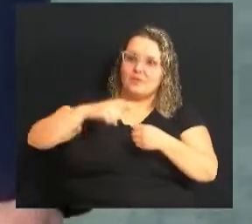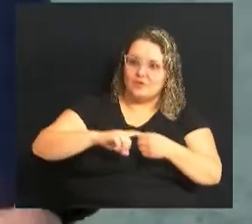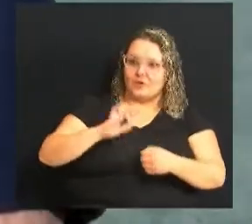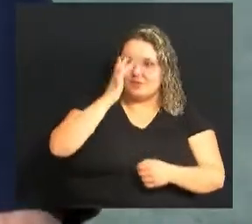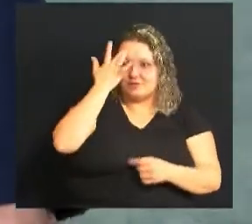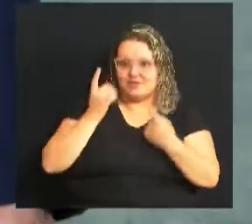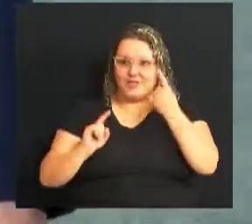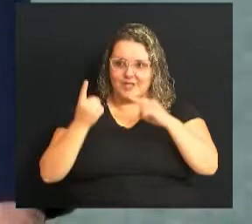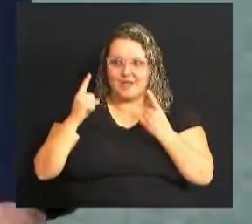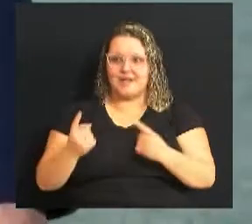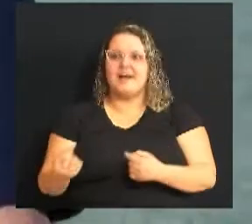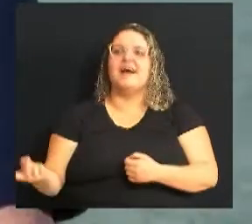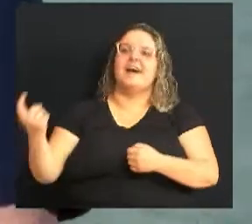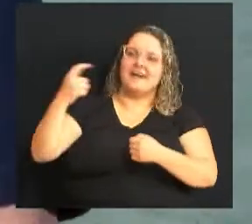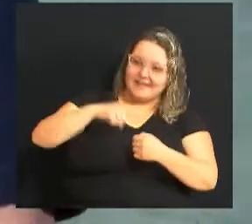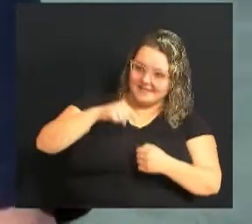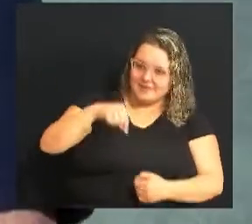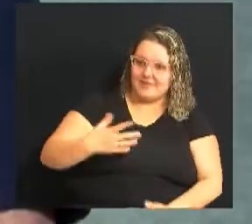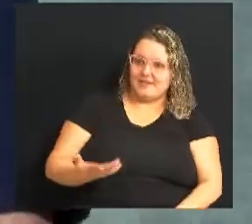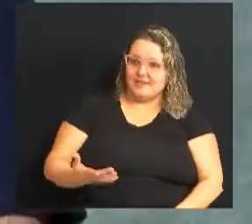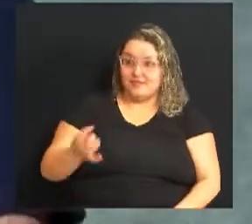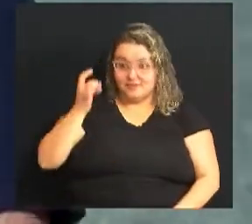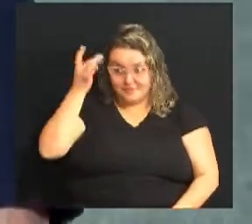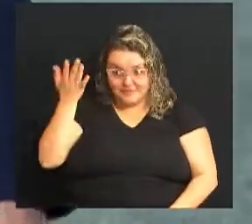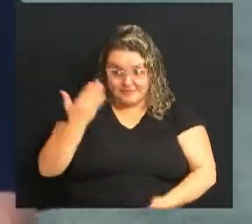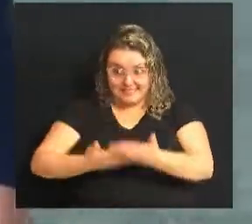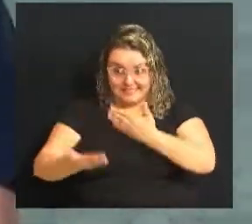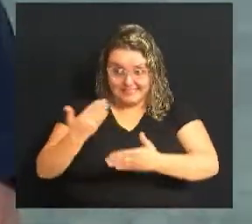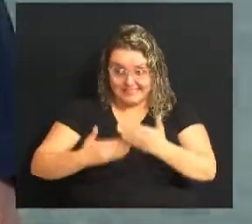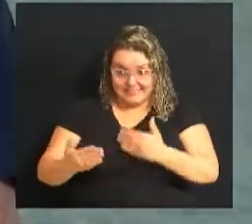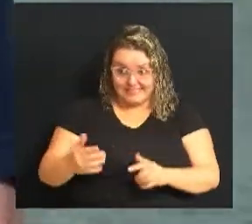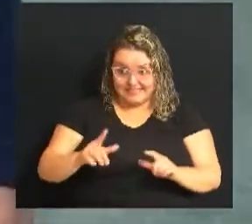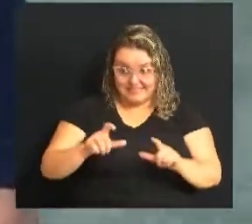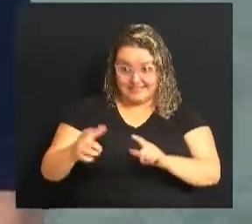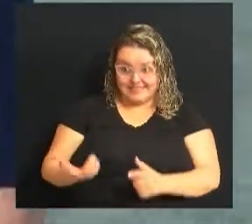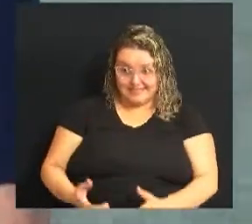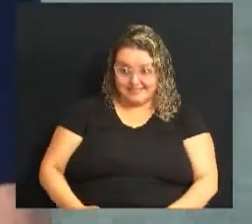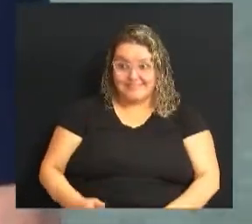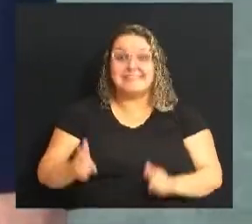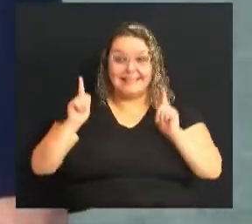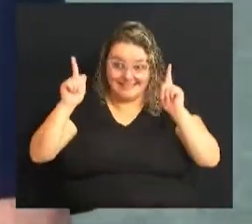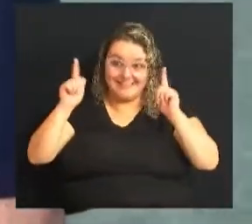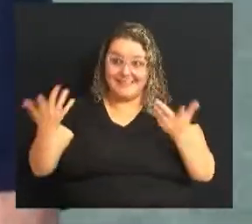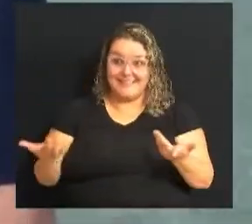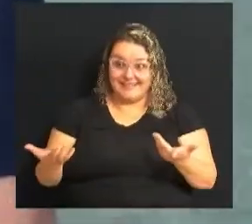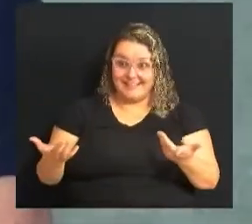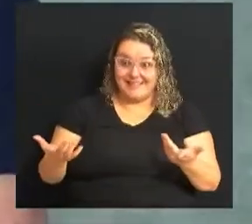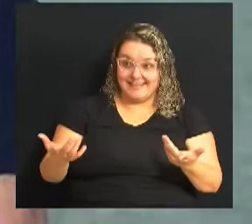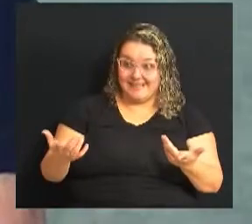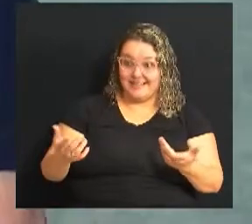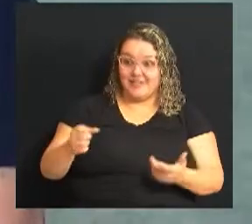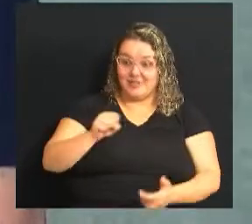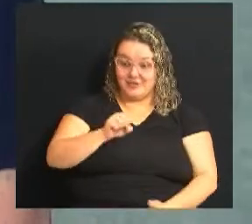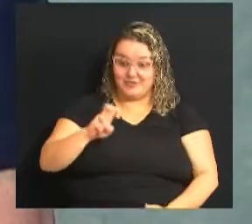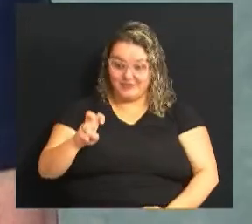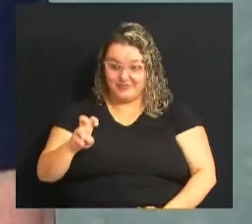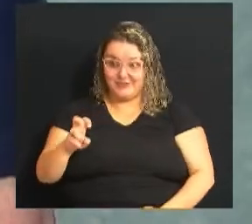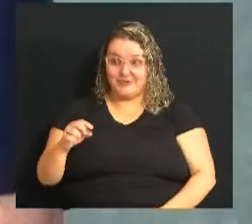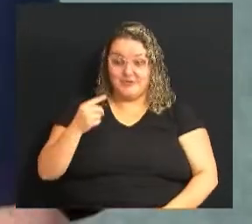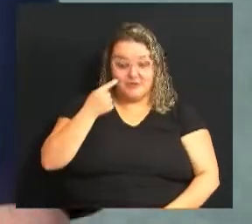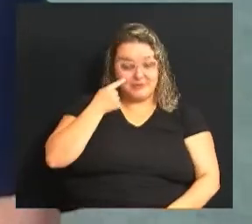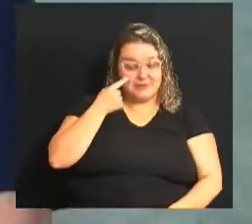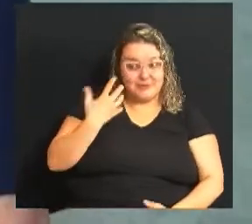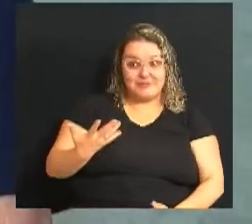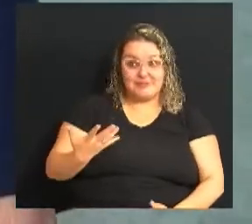que aí eles vêm para cá. E tá sendo fácil trocar as figurinhas aqui nesse espaço? Tá divertido. Eu trouxe 85, agora eu tô conferindo, eu